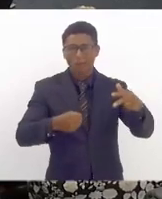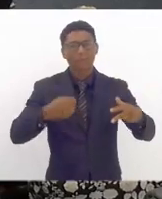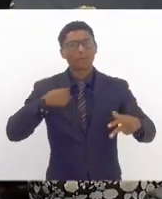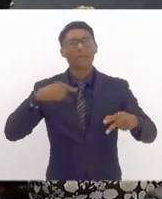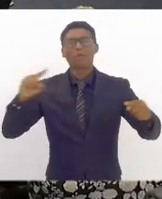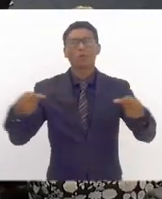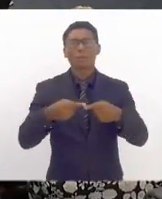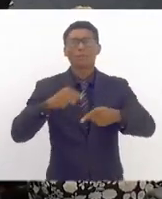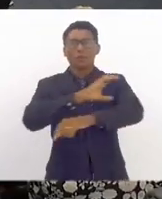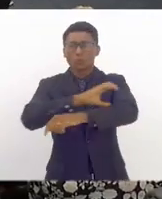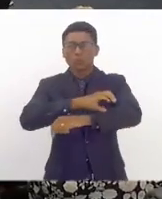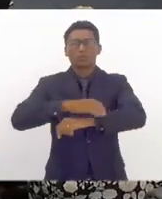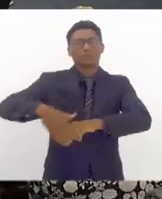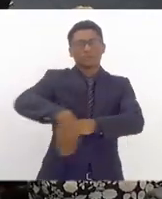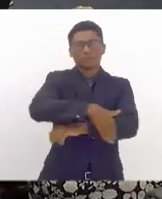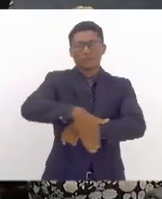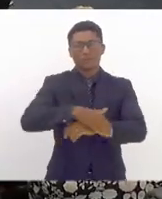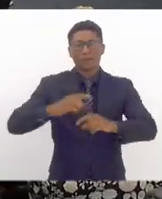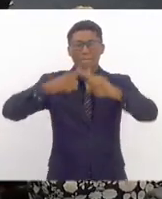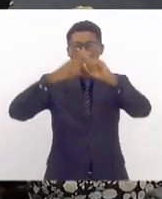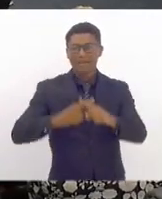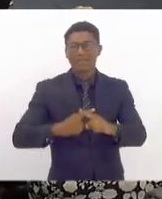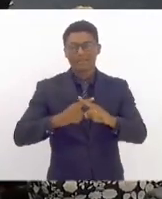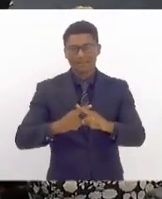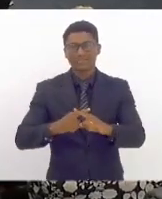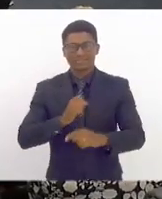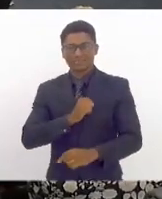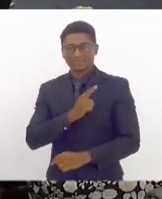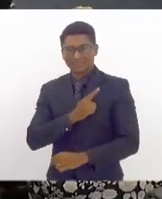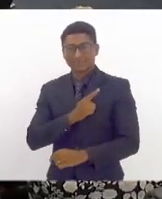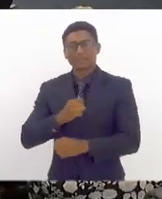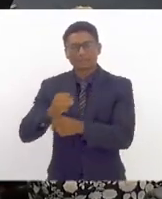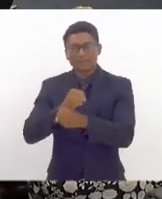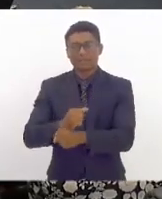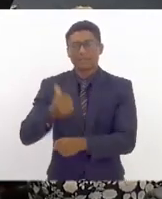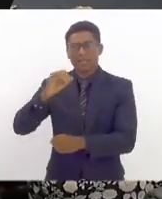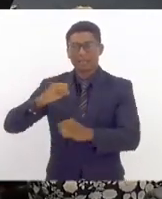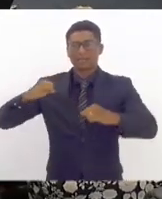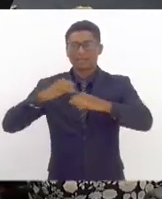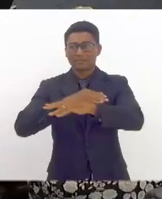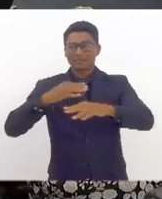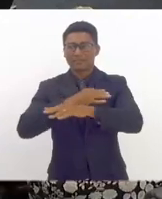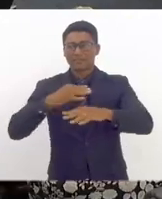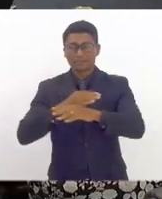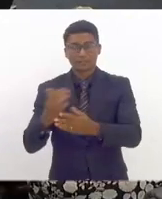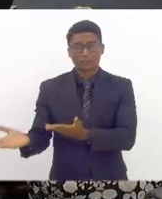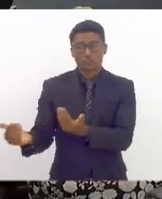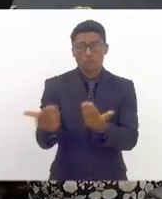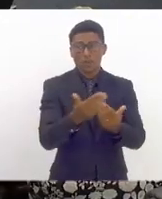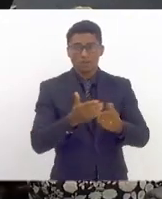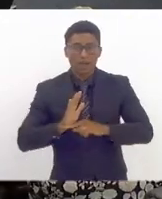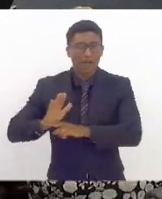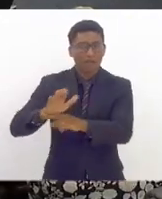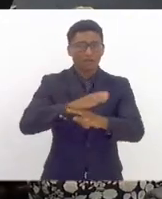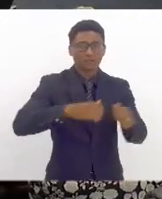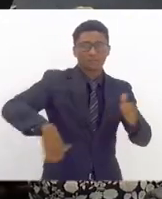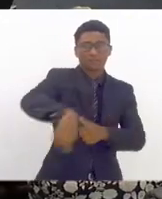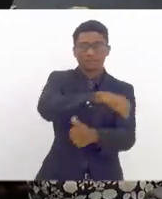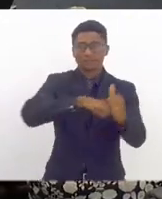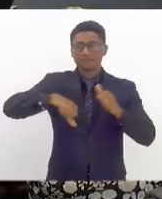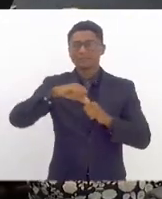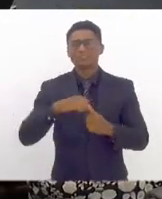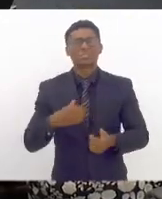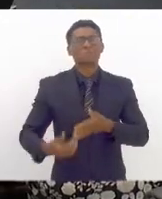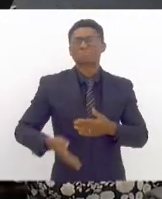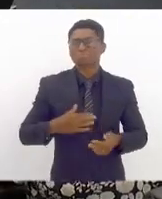se a cultura de asfalto batalha do tanque 10 anos na cidade mudando todos os jovens e a realidade pouco